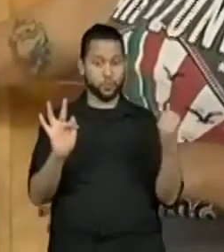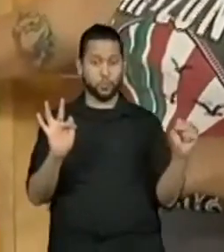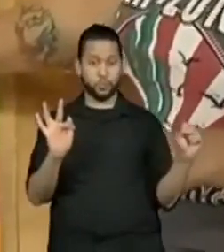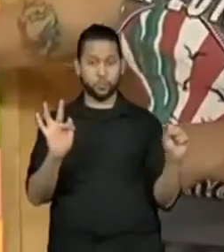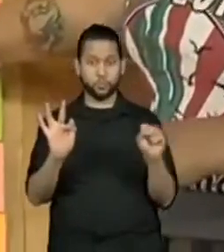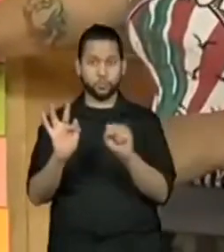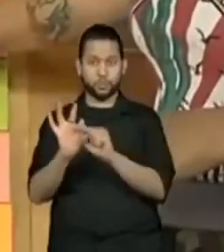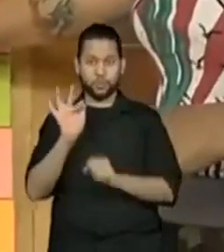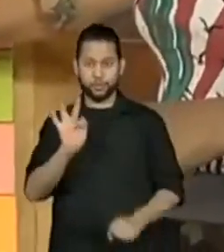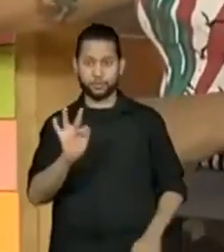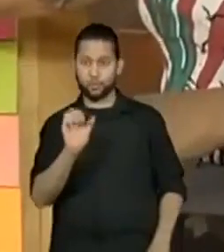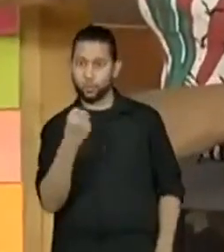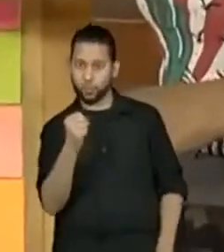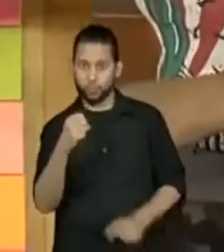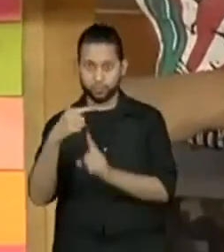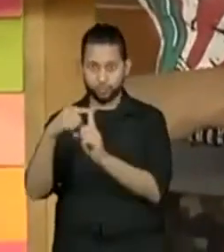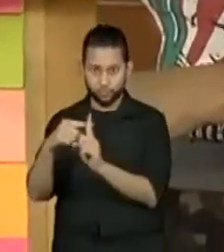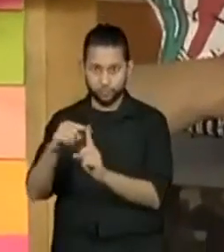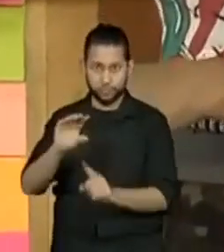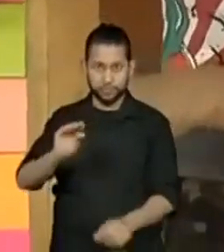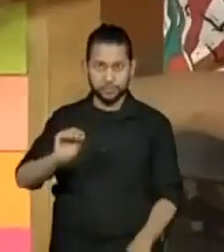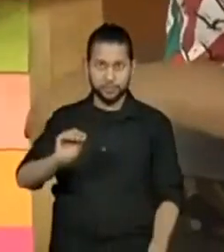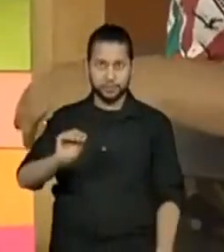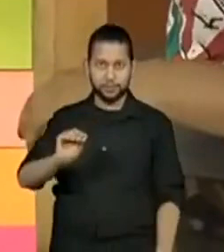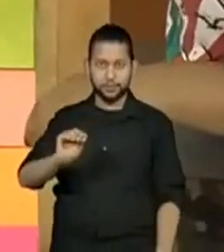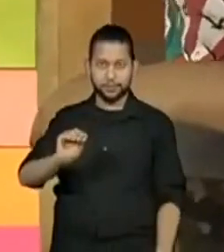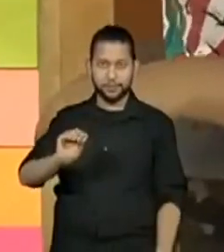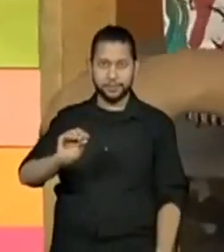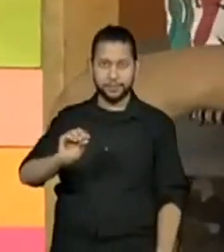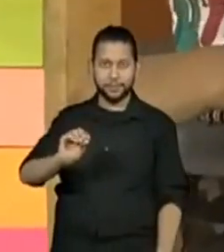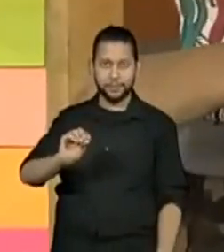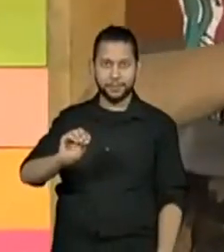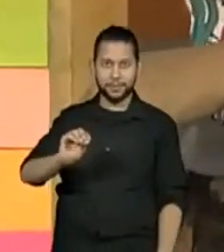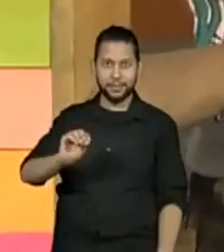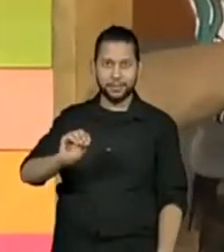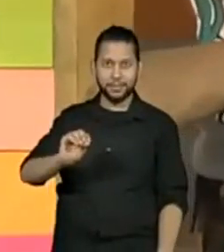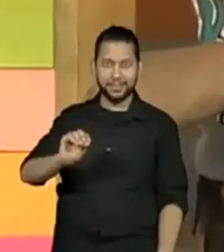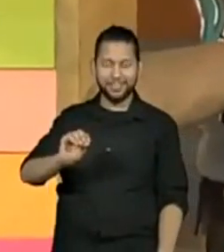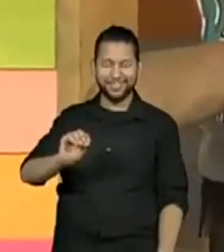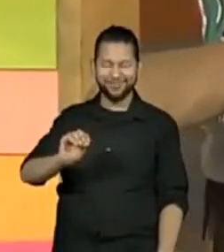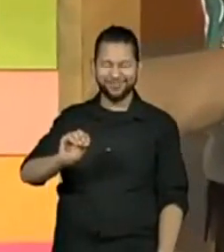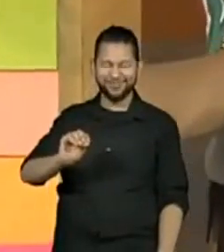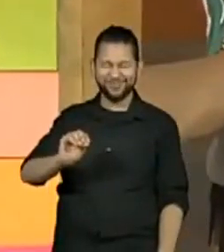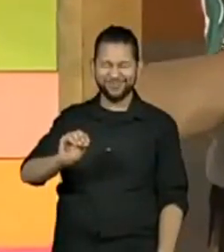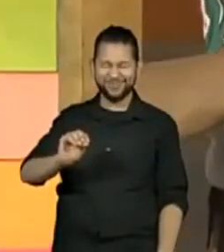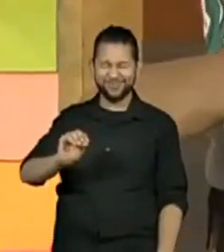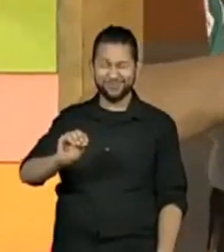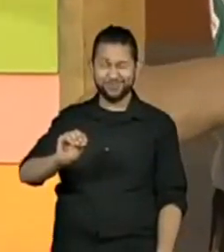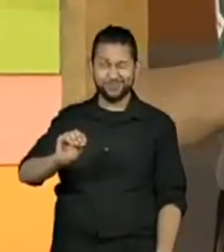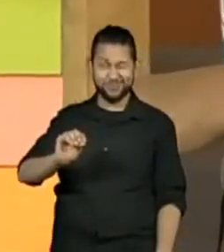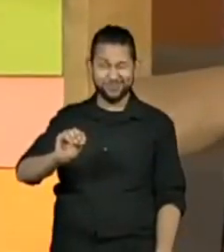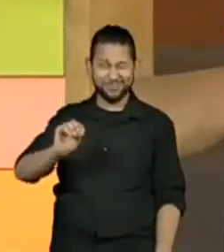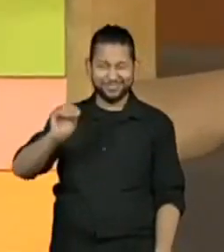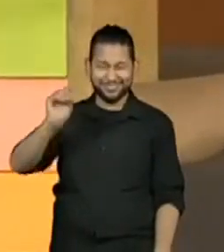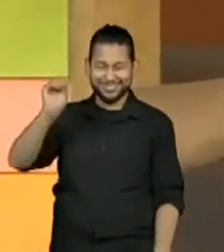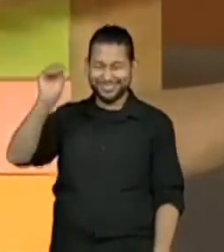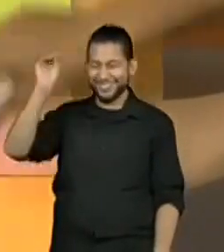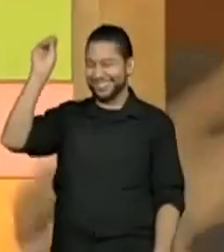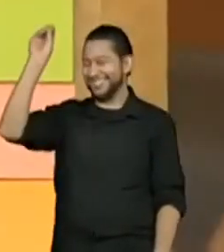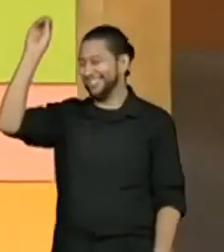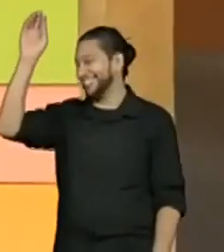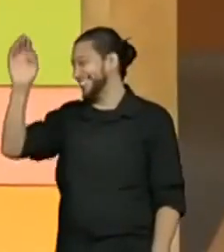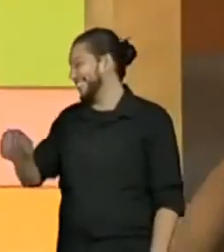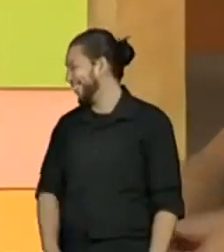Sério. F8. Oh, aqui. Isso, vai com calma. Tá. Ó. Porque é a última? É a última e vai explodir. Quem vai explodir?